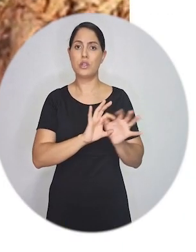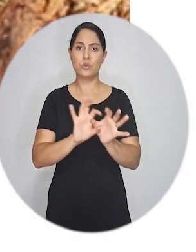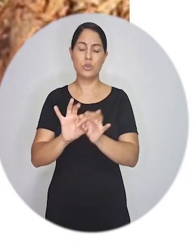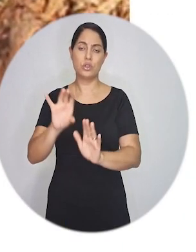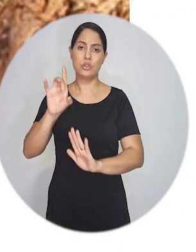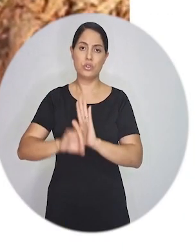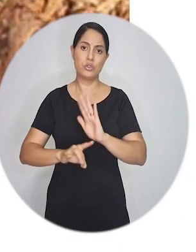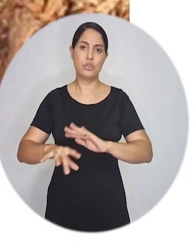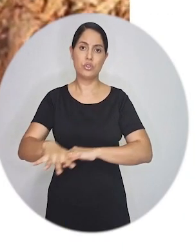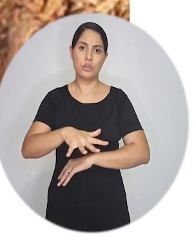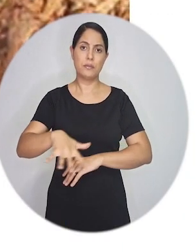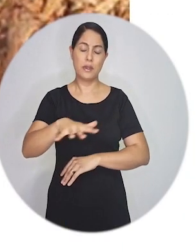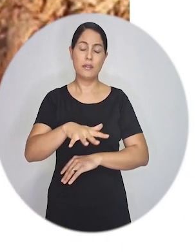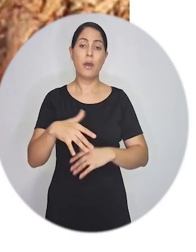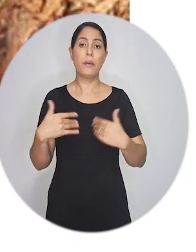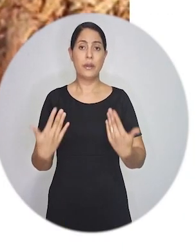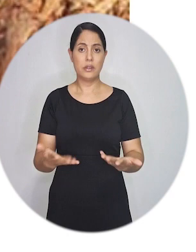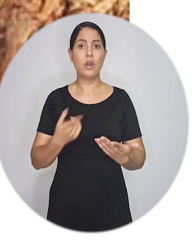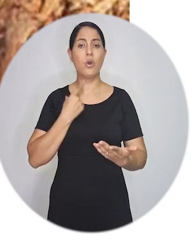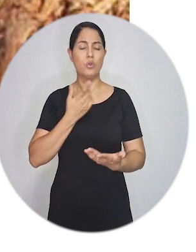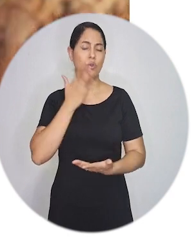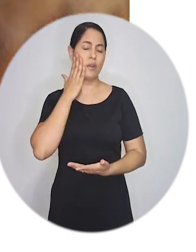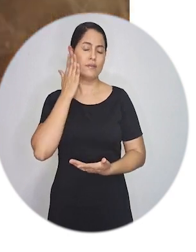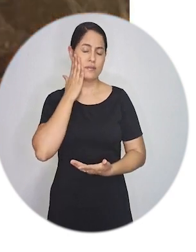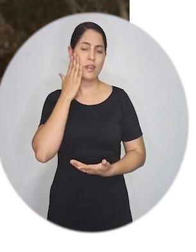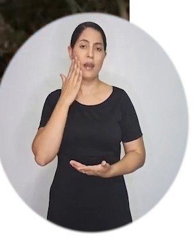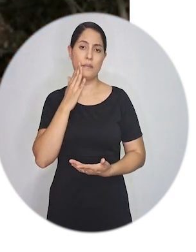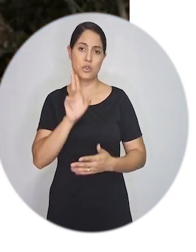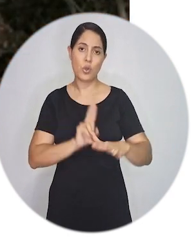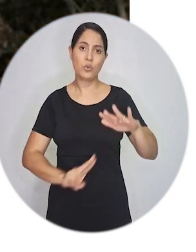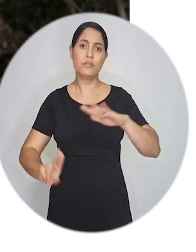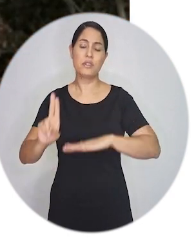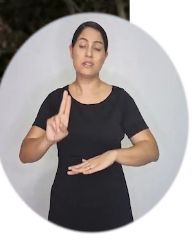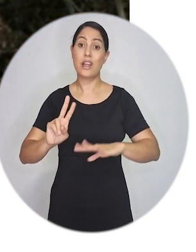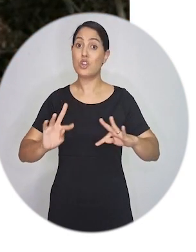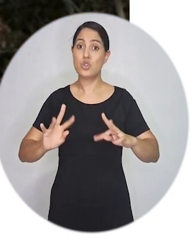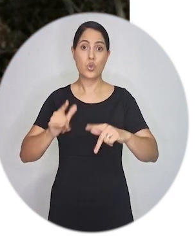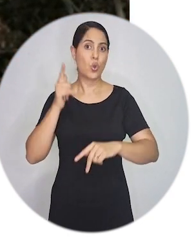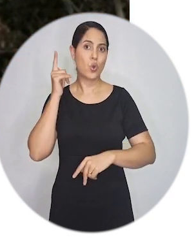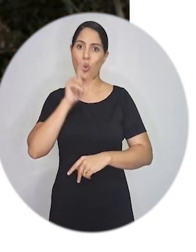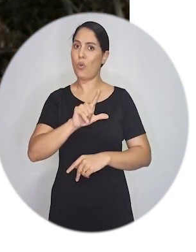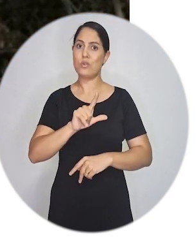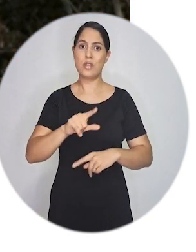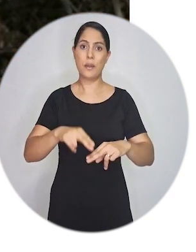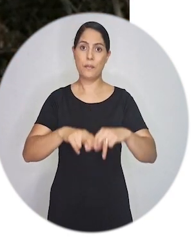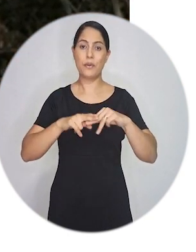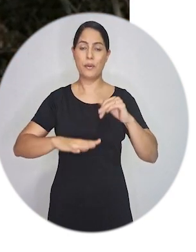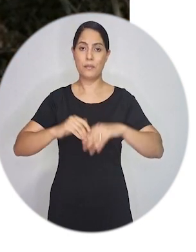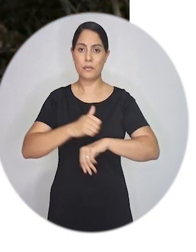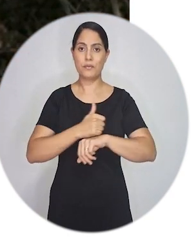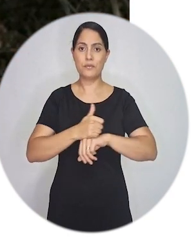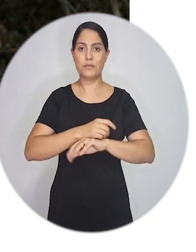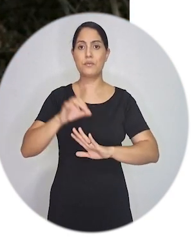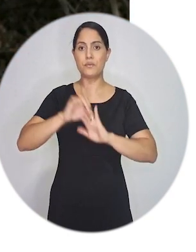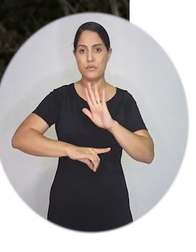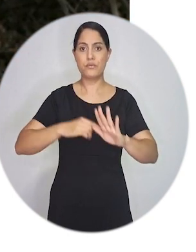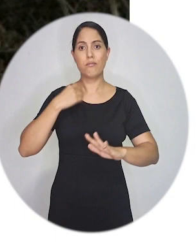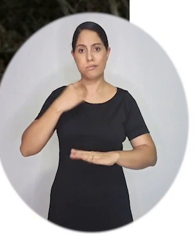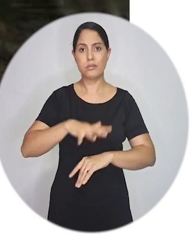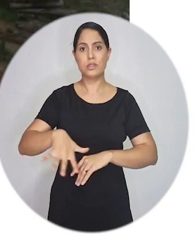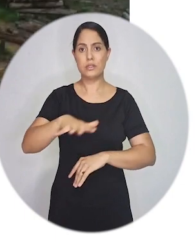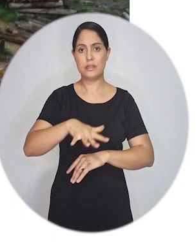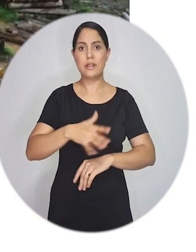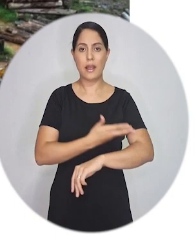gente tratou dos 25 anos da Lei de Crimes Ambientais. E o balanço que a gente fez durante o evento foi